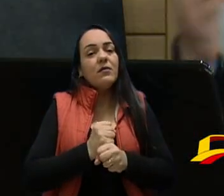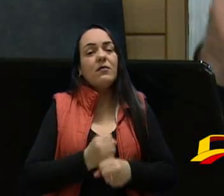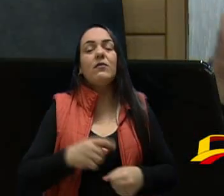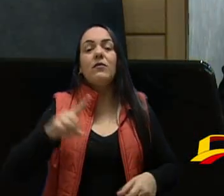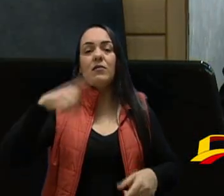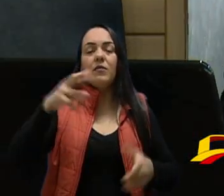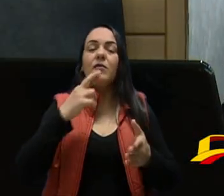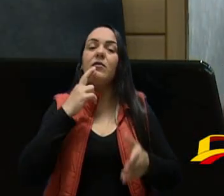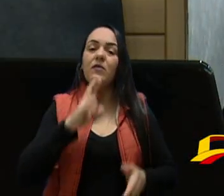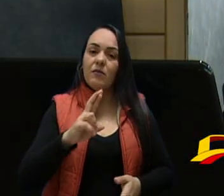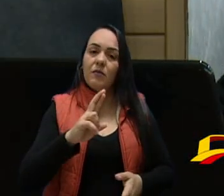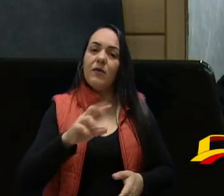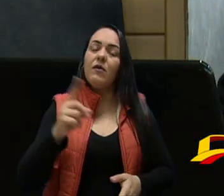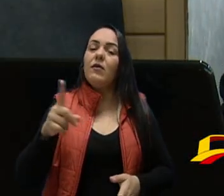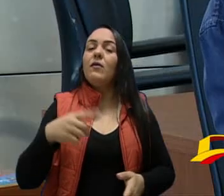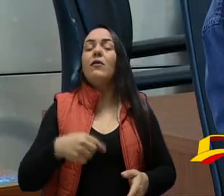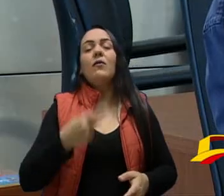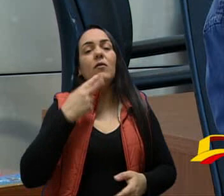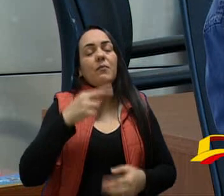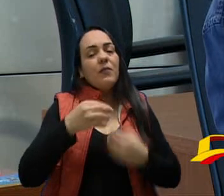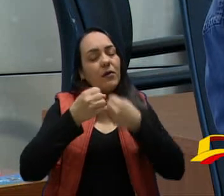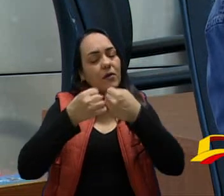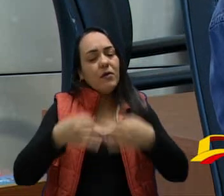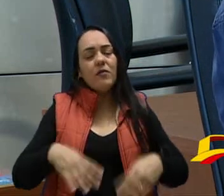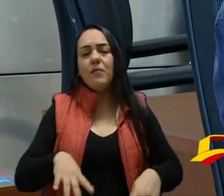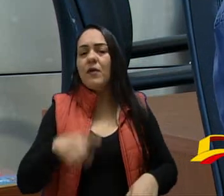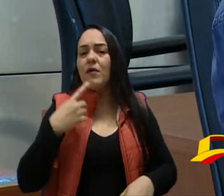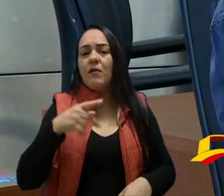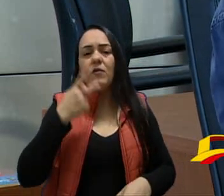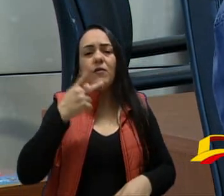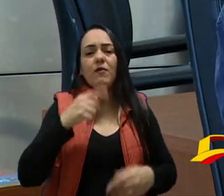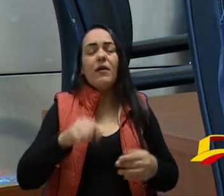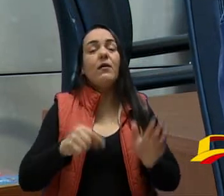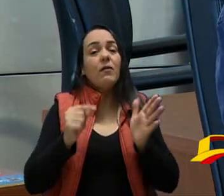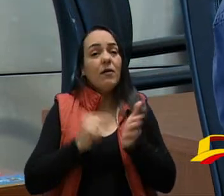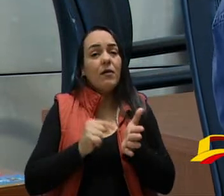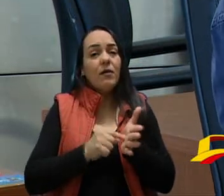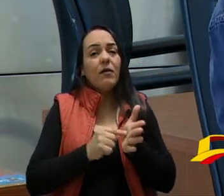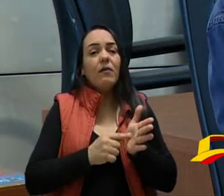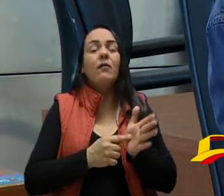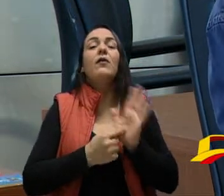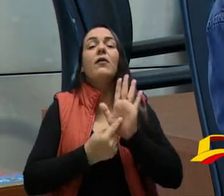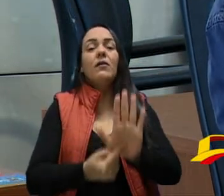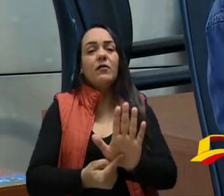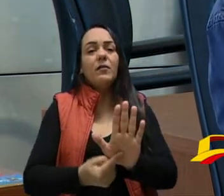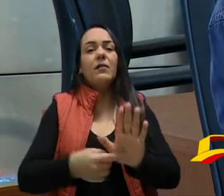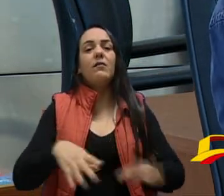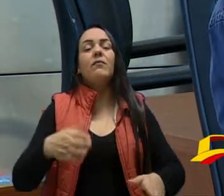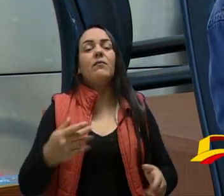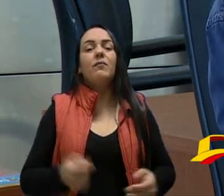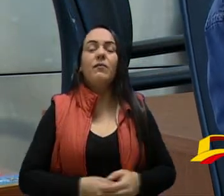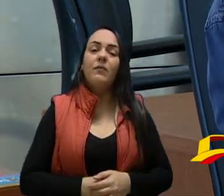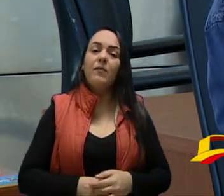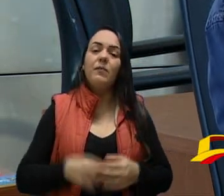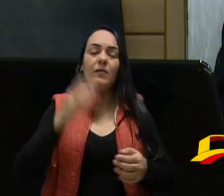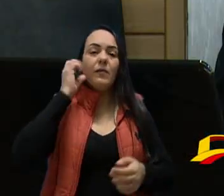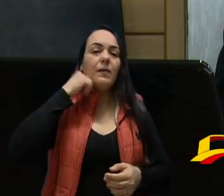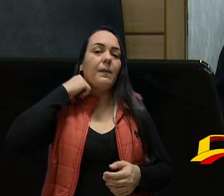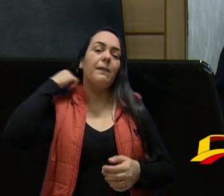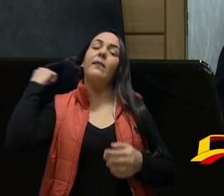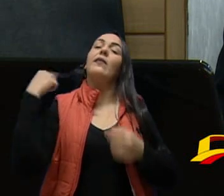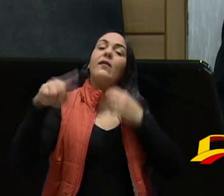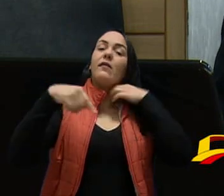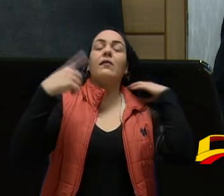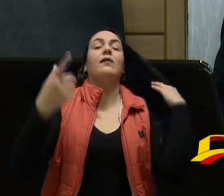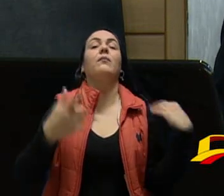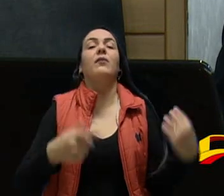vai responder e depois eu março eu vou fazer uma última colocação e rick eram resposta mas eu quero pontuar novamente você então eu já vou deixar aqui marcado